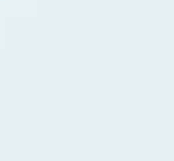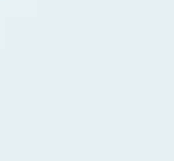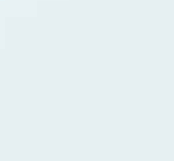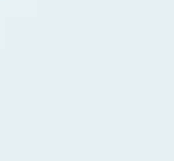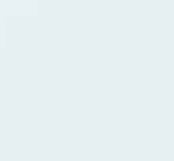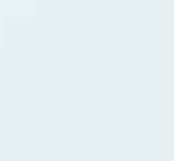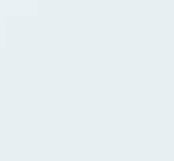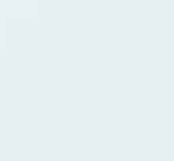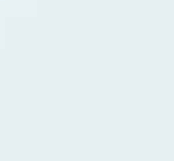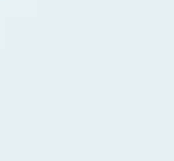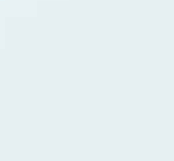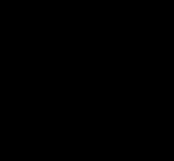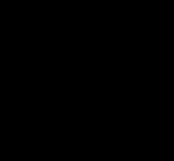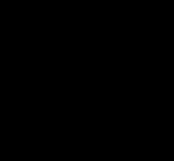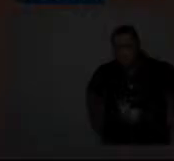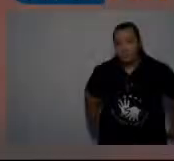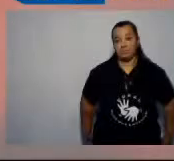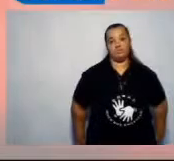a cidade.